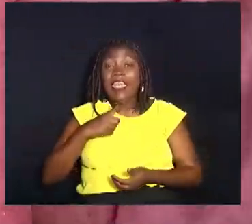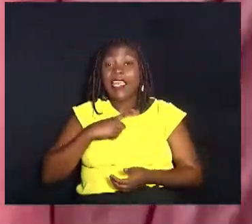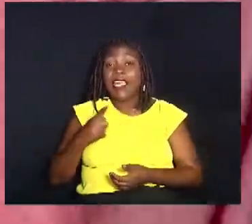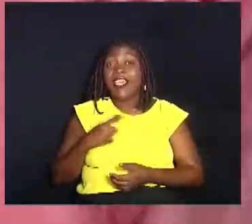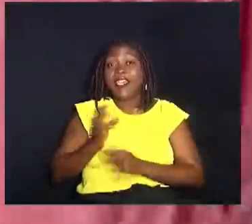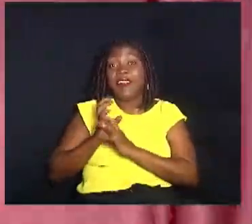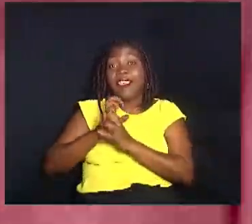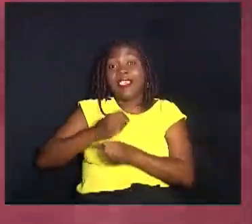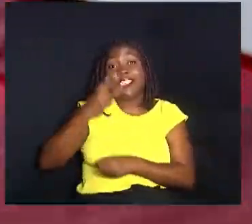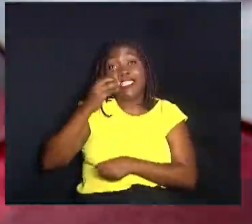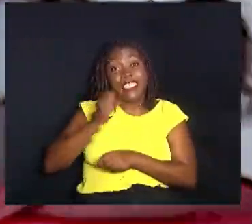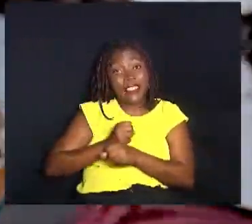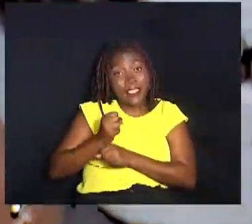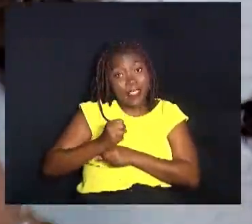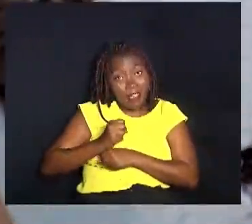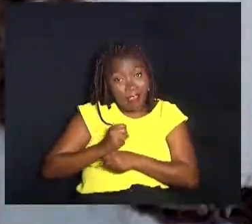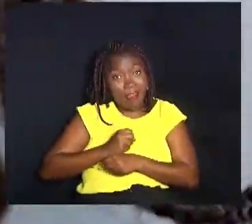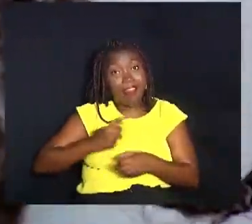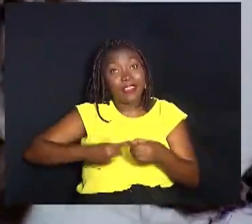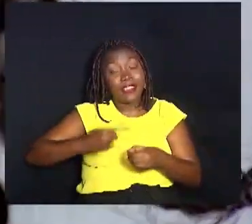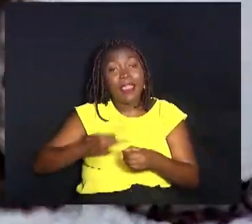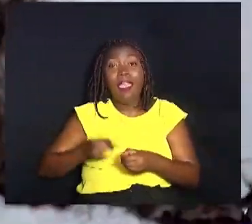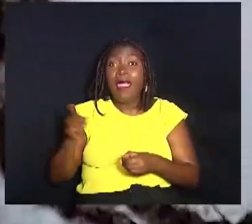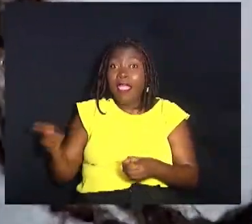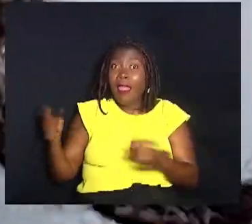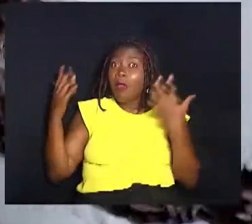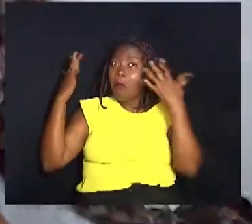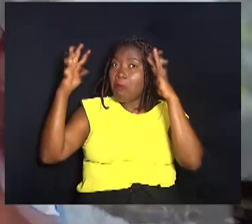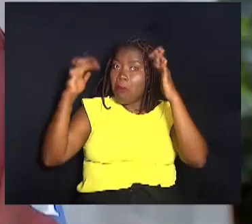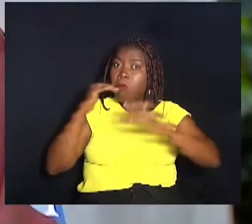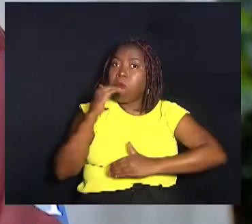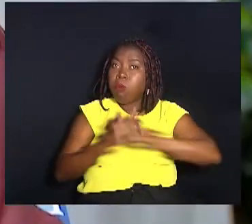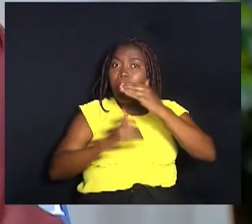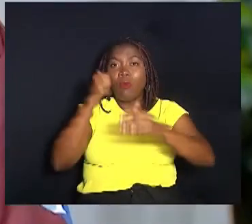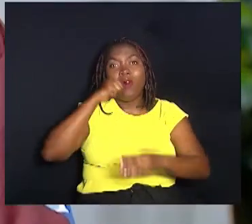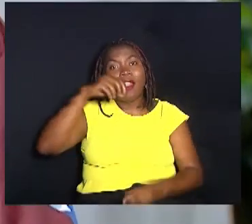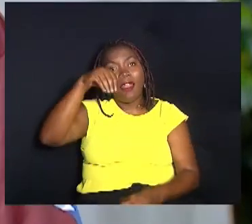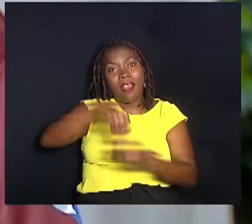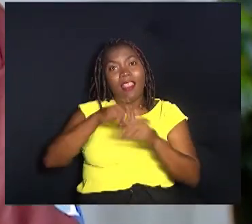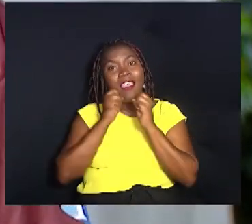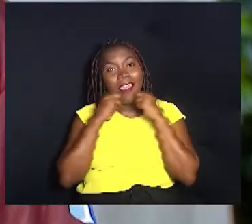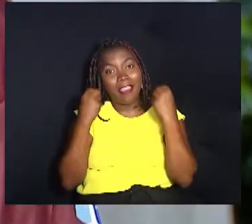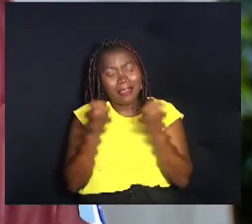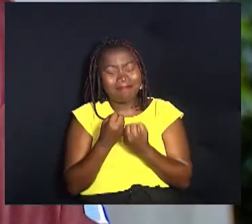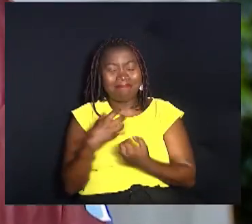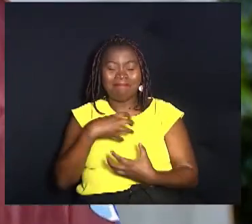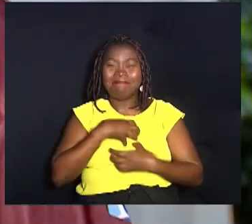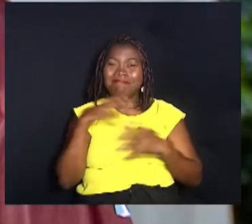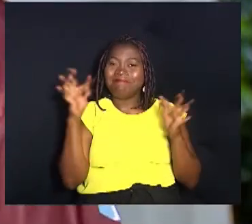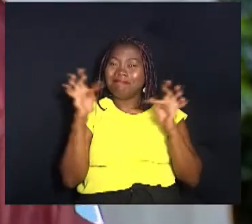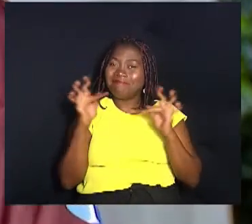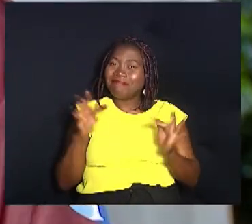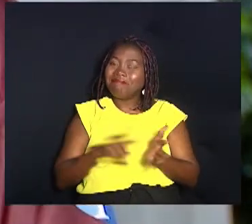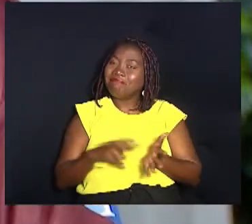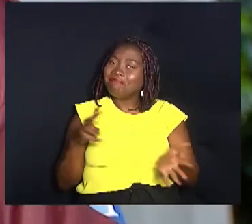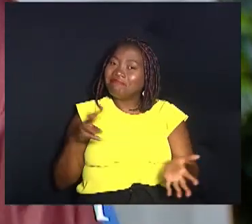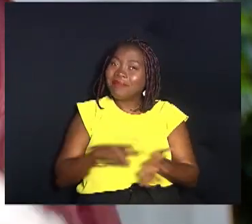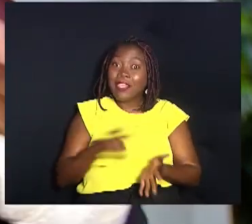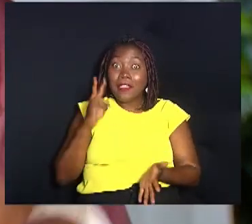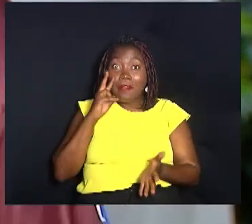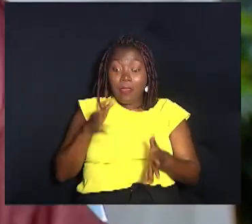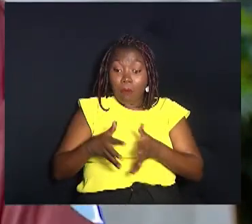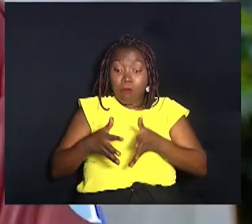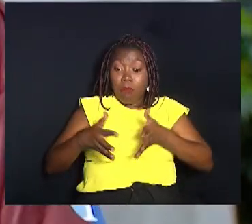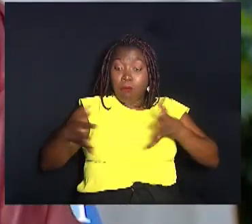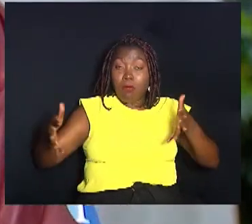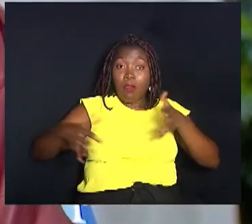ela comemora a ascensão das mulheres dentro do campo. É uma felicidade muito grande ver a proporção que o futebol feminino